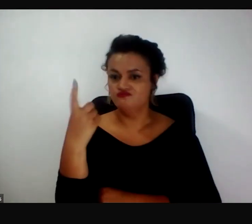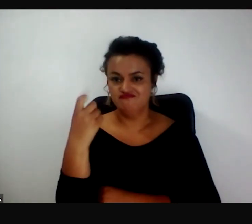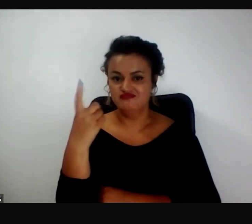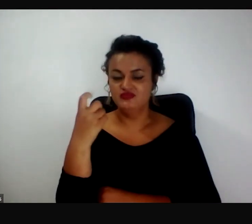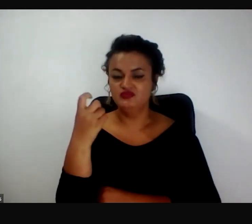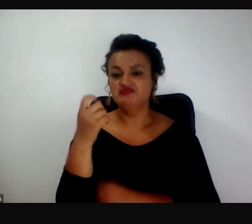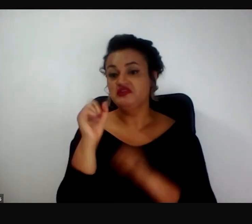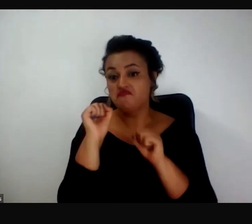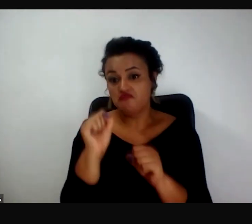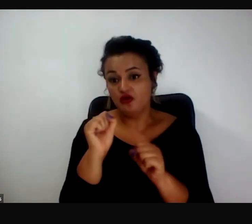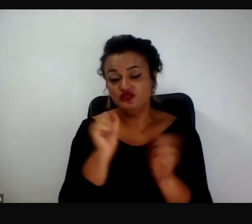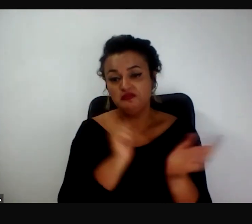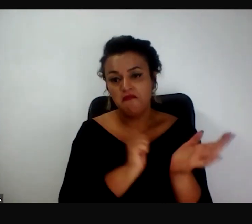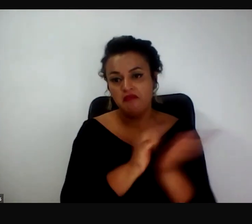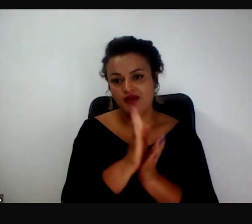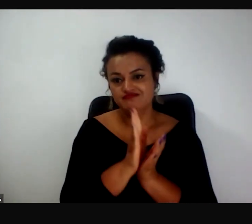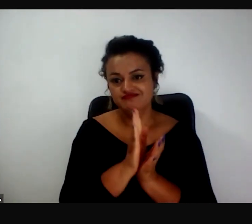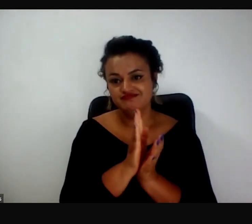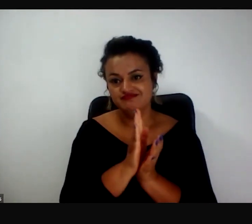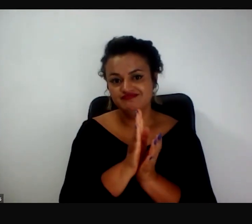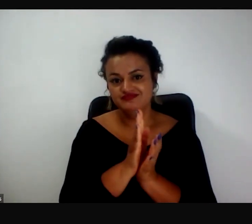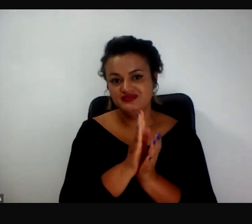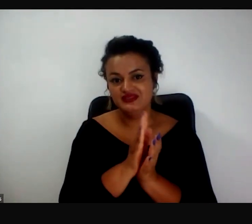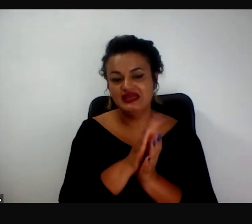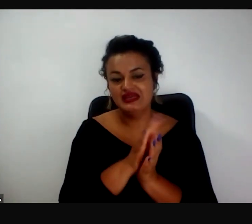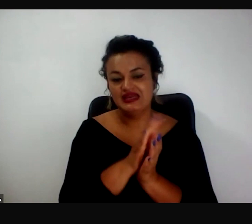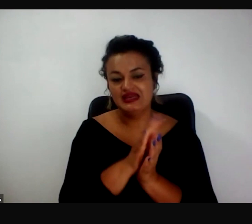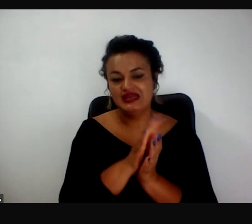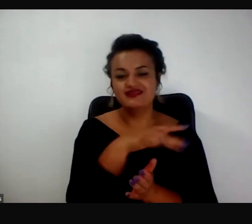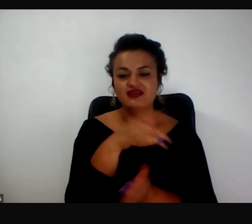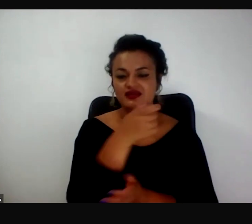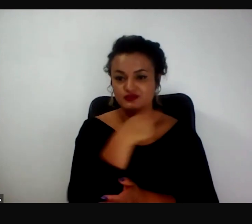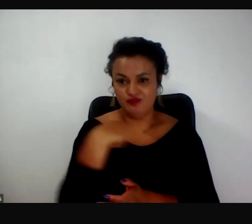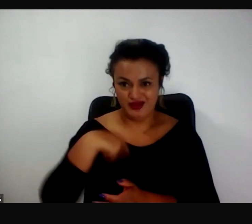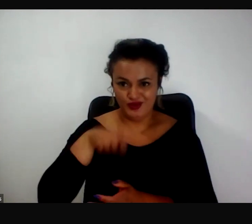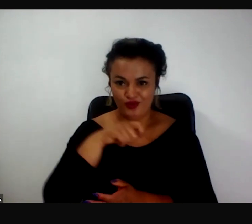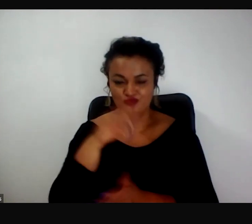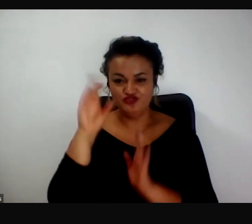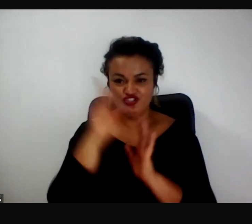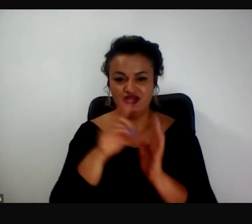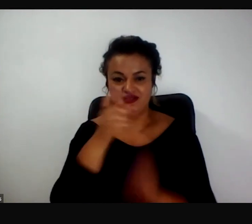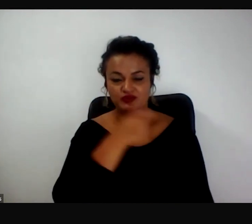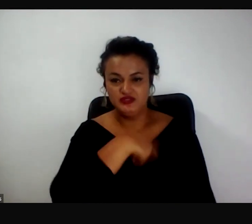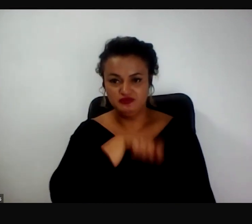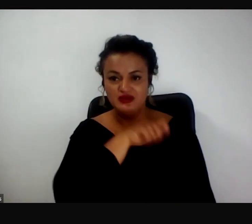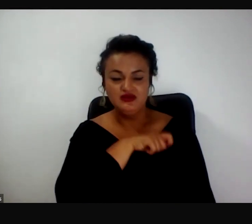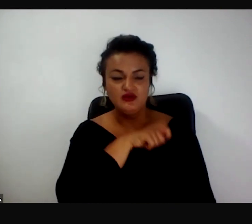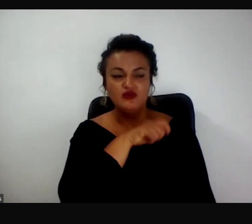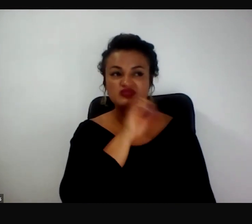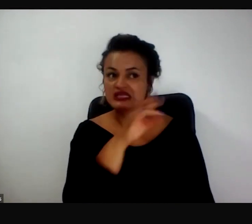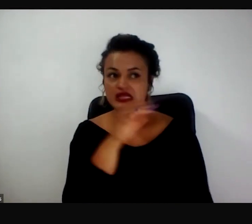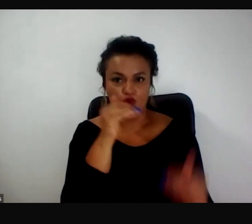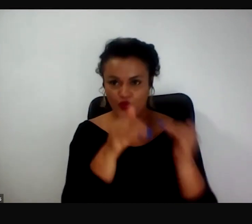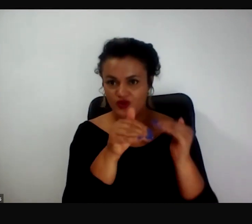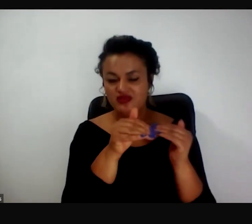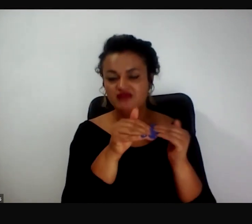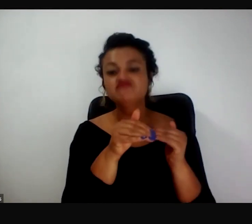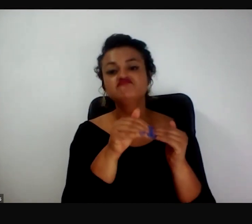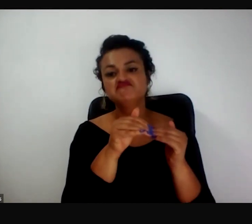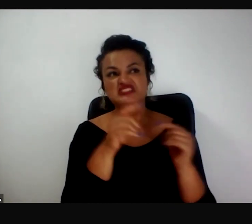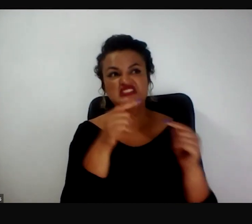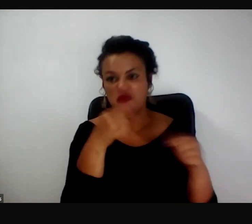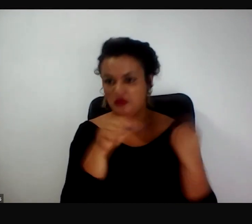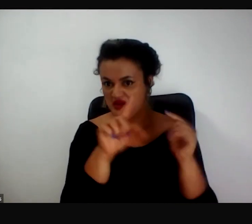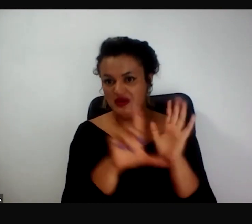expulsar do direito espanhol alguma lei ou norma com valor da lei.